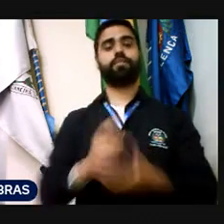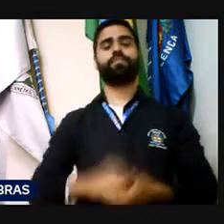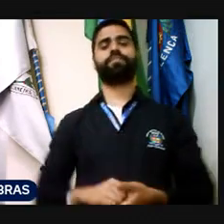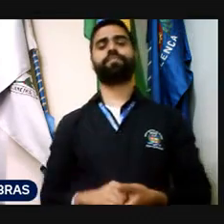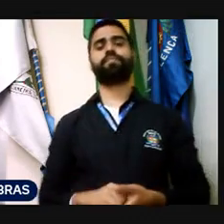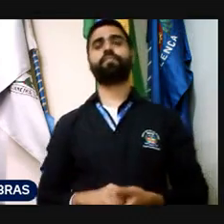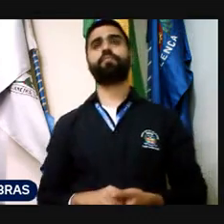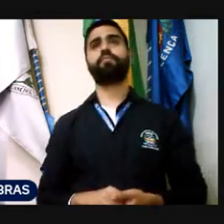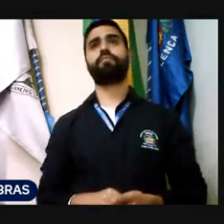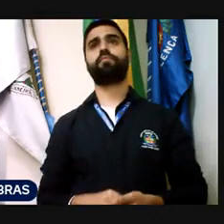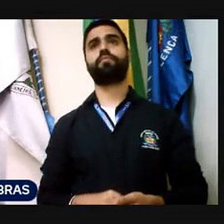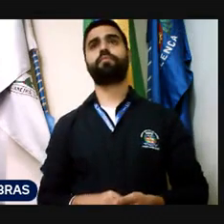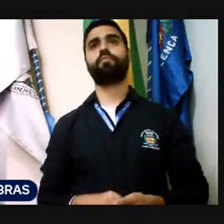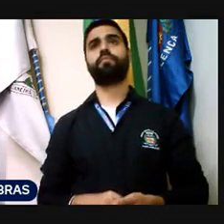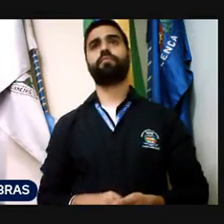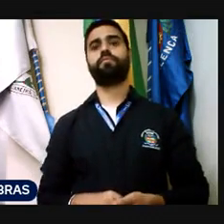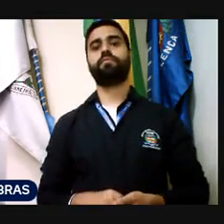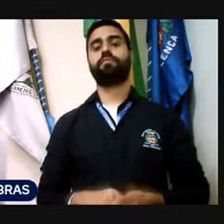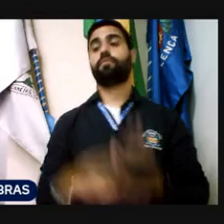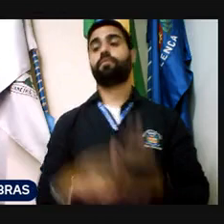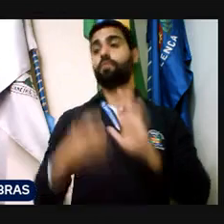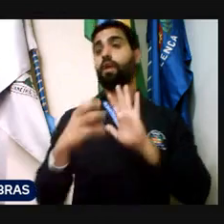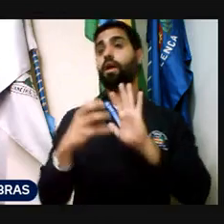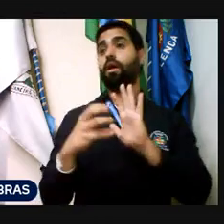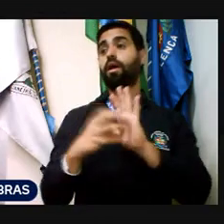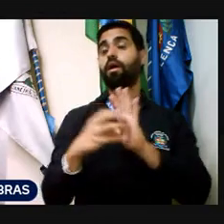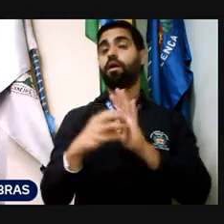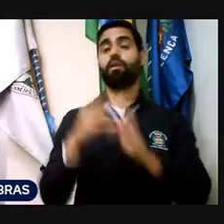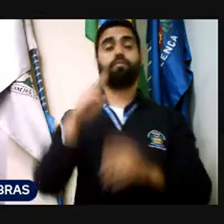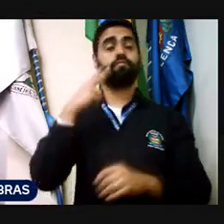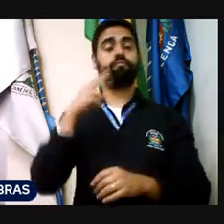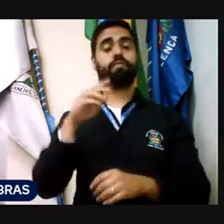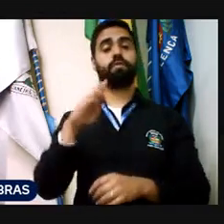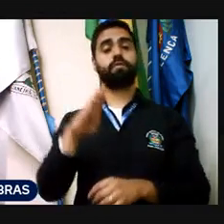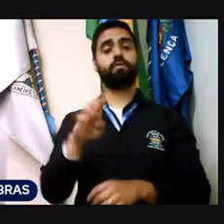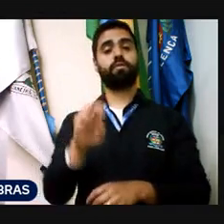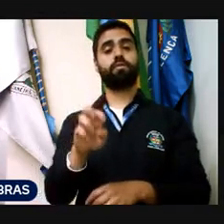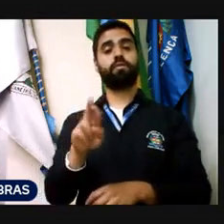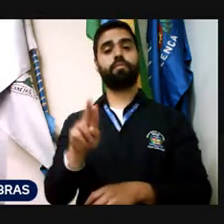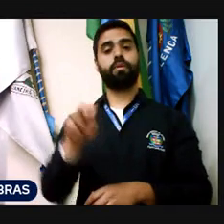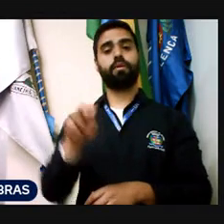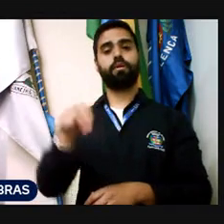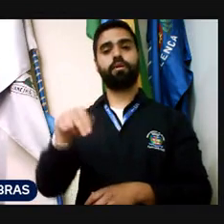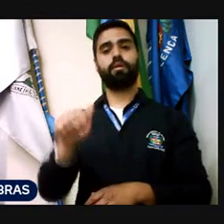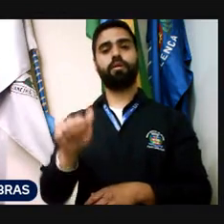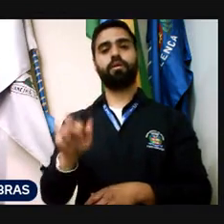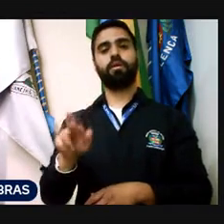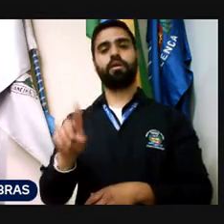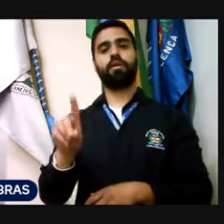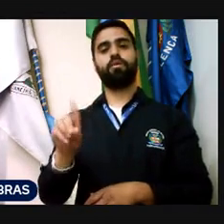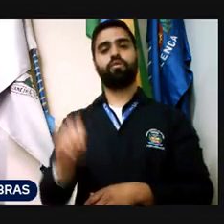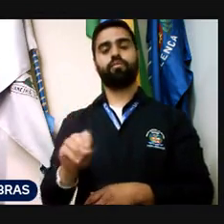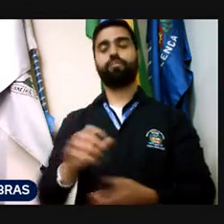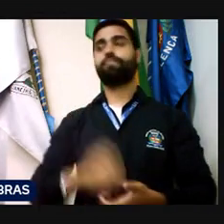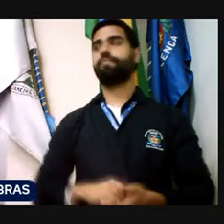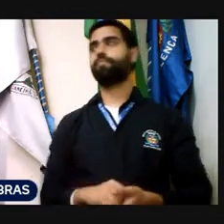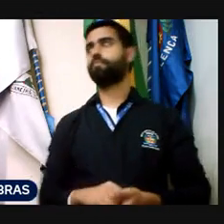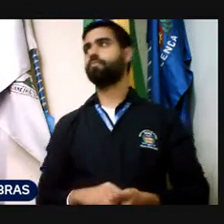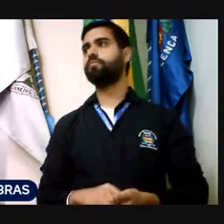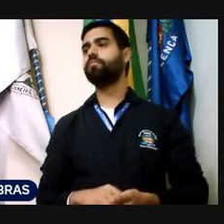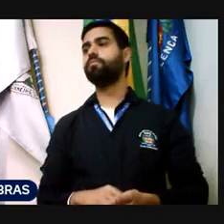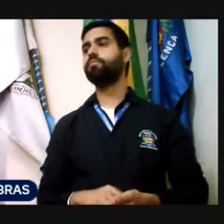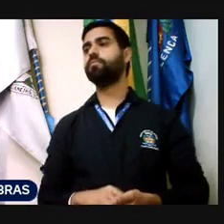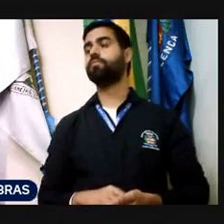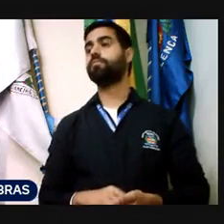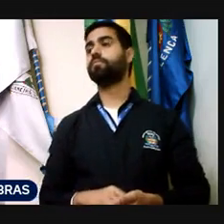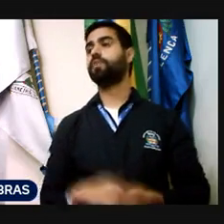a Câmara Municipal de Valença, por intermédio do vereador Bernardo Machado, nos seus prerrogativos na forma regimental, ouvido do outro plenário desta casa,